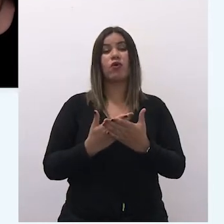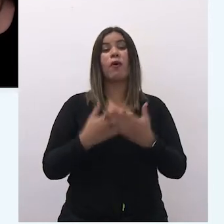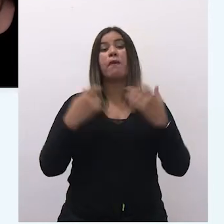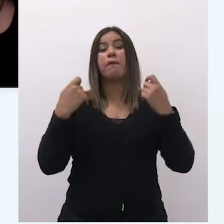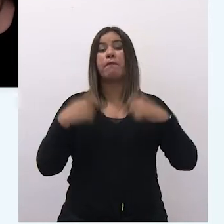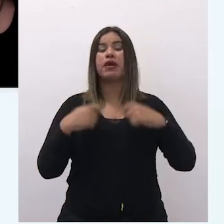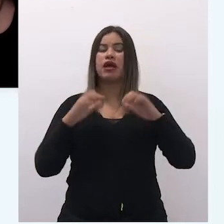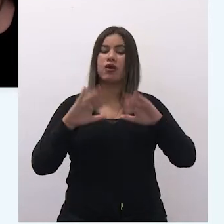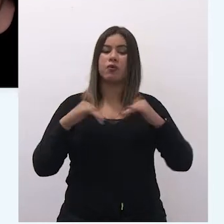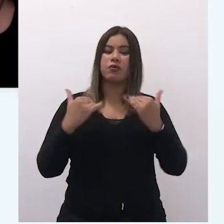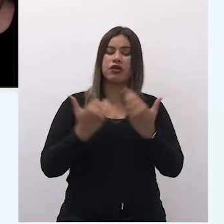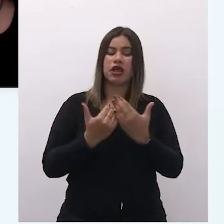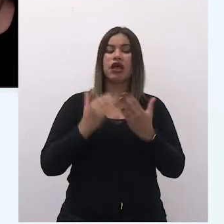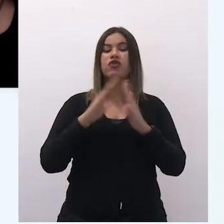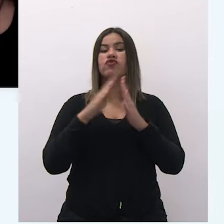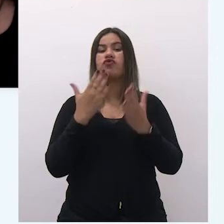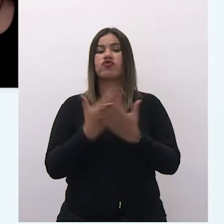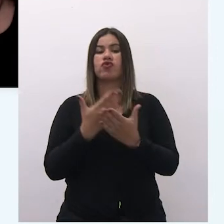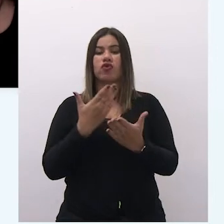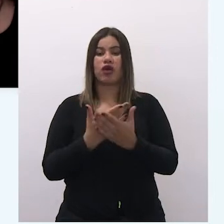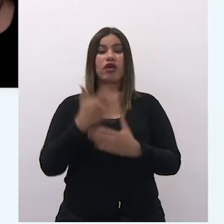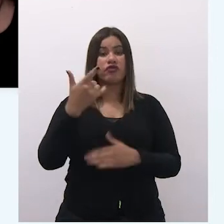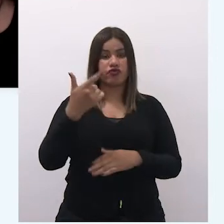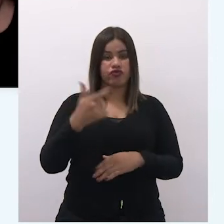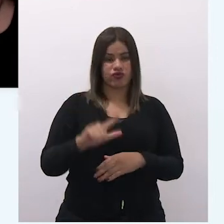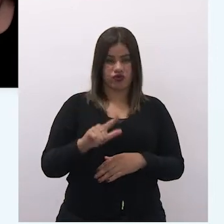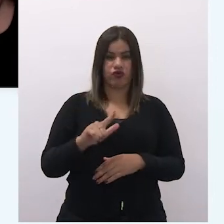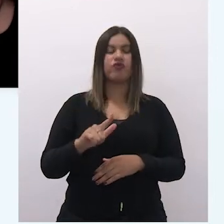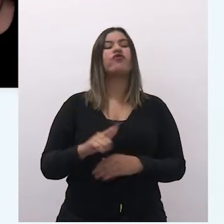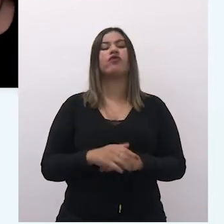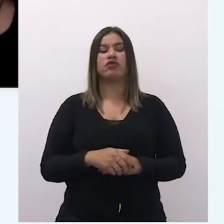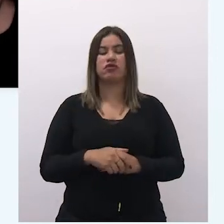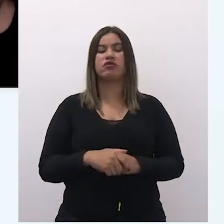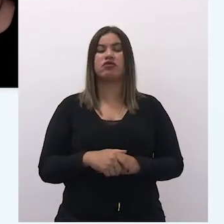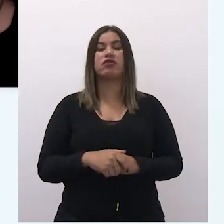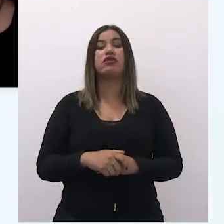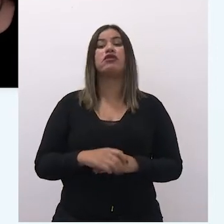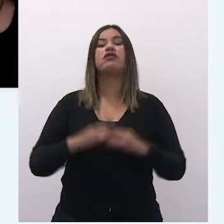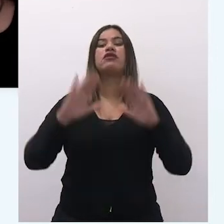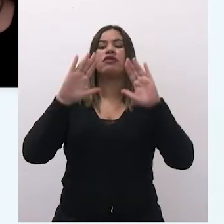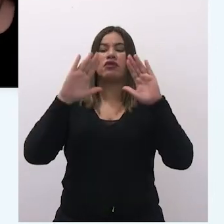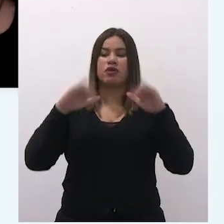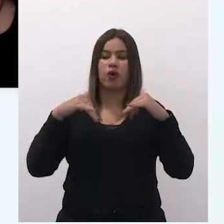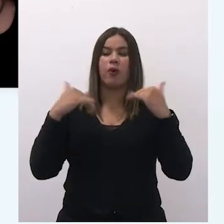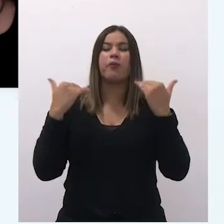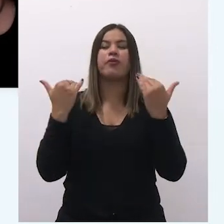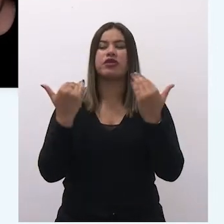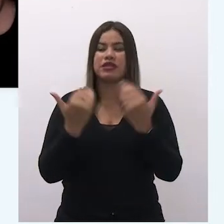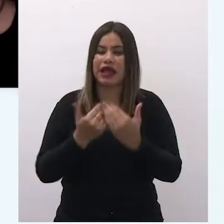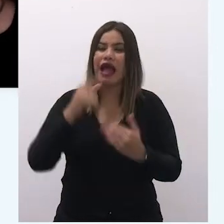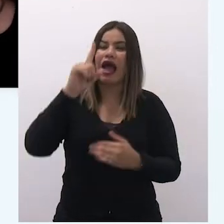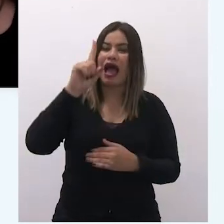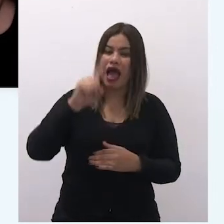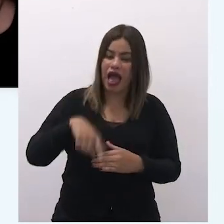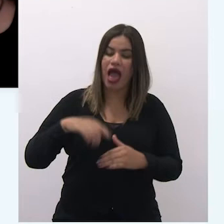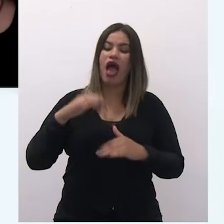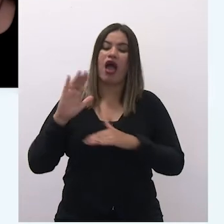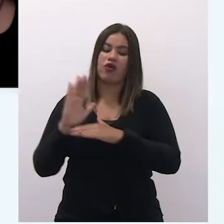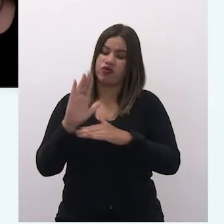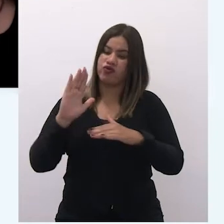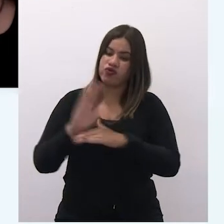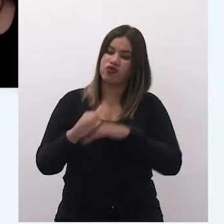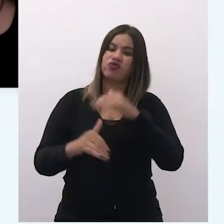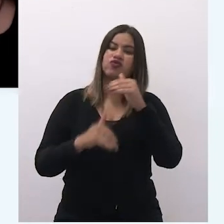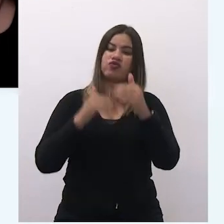essa comunidade escolar, de novo, né, sempre frisando que a comunidade ela é a condição para o desenvolvimento